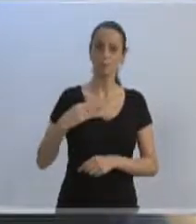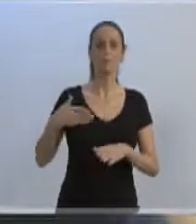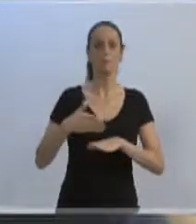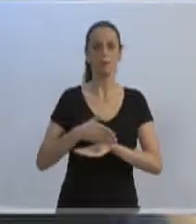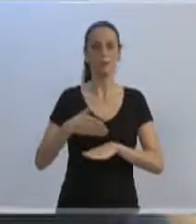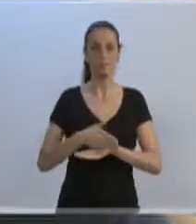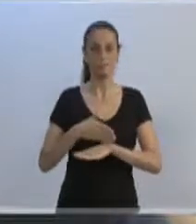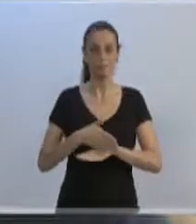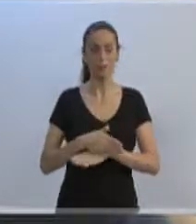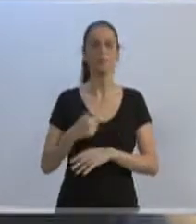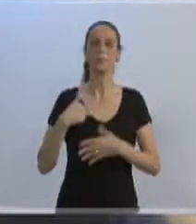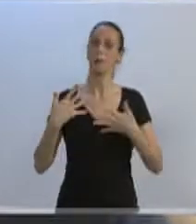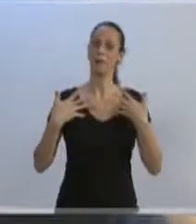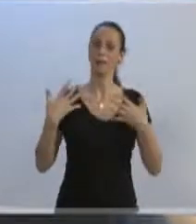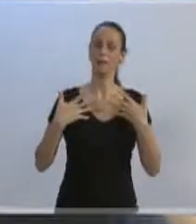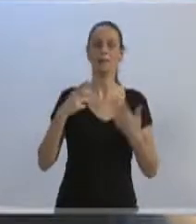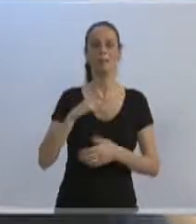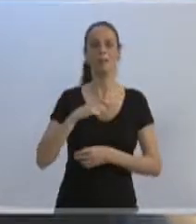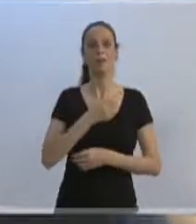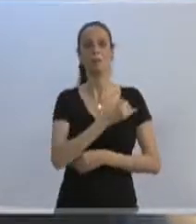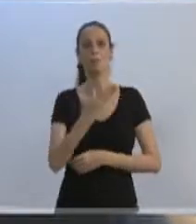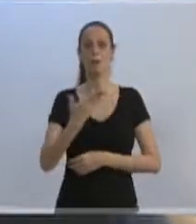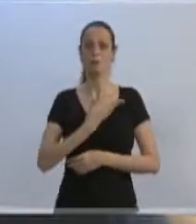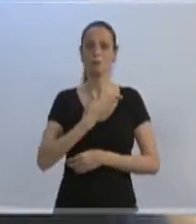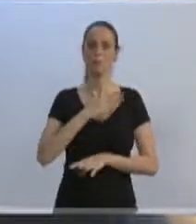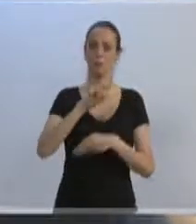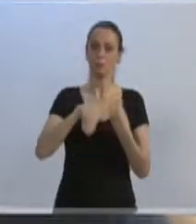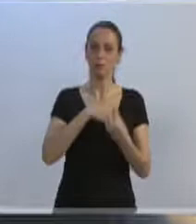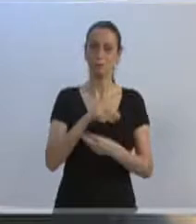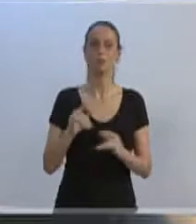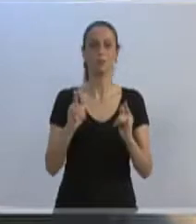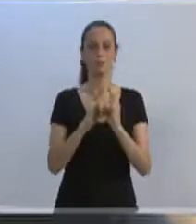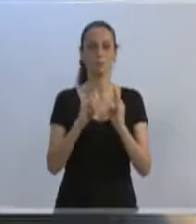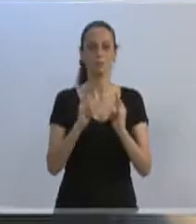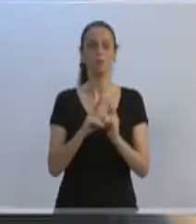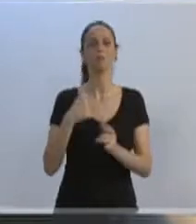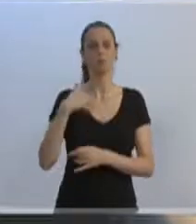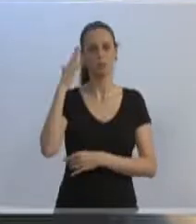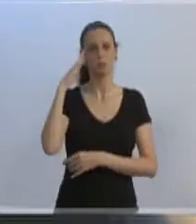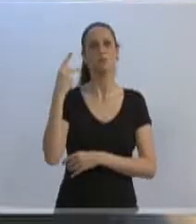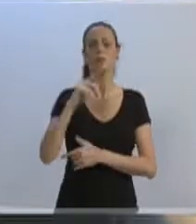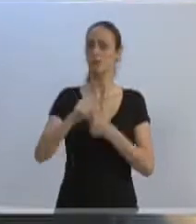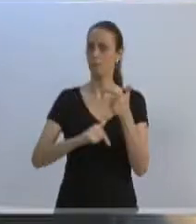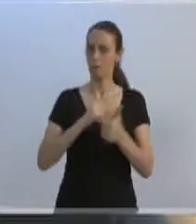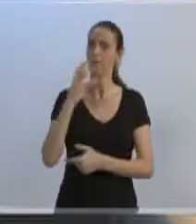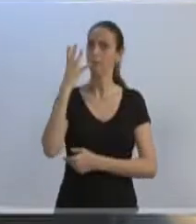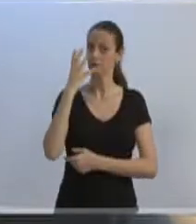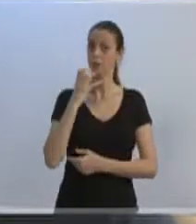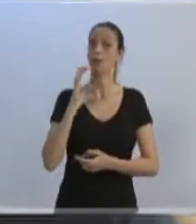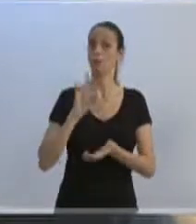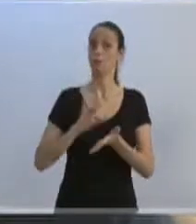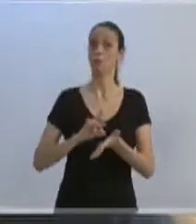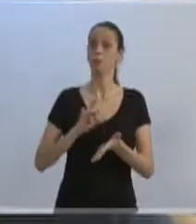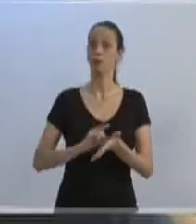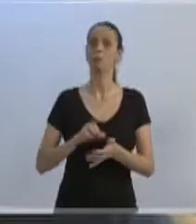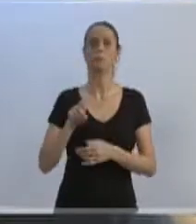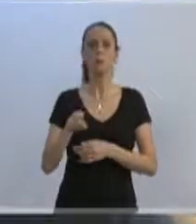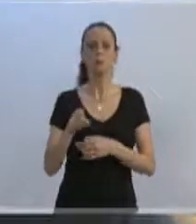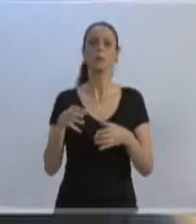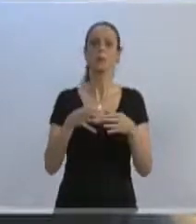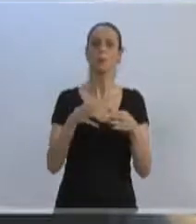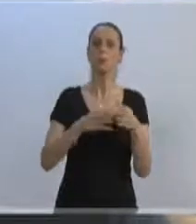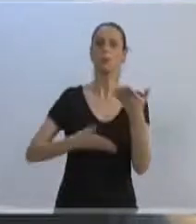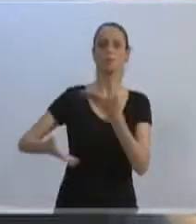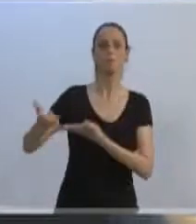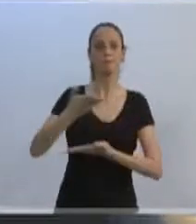que a alegria de ter vários amigos que são envolvidos também nessa instituição seu trabalho sério que vocês fazem enfim conectando pessoas e